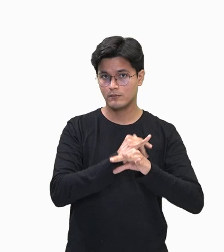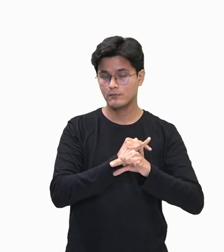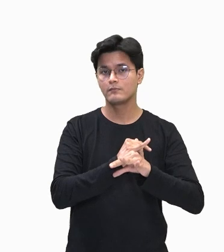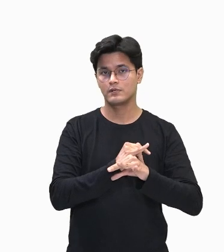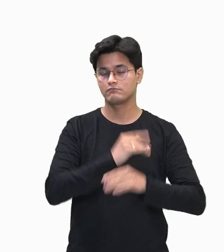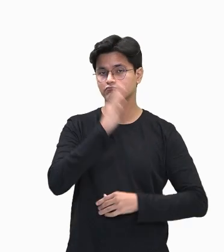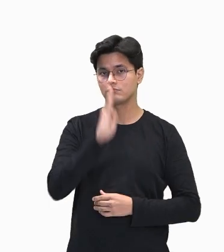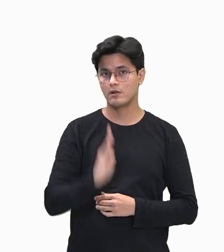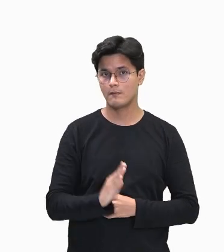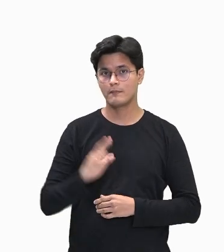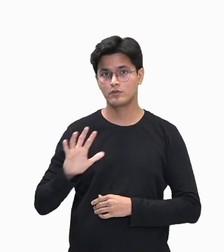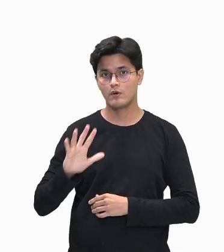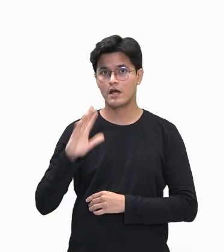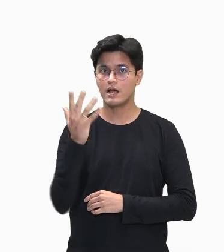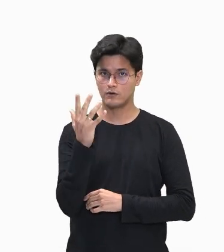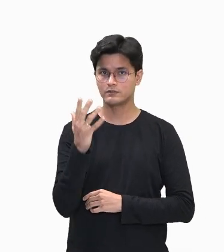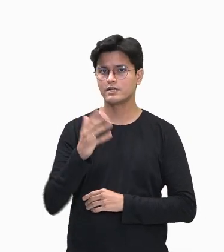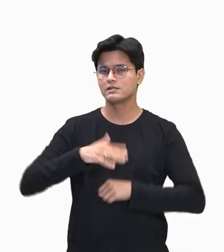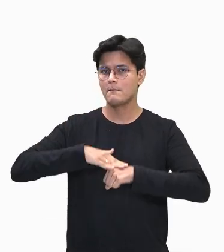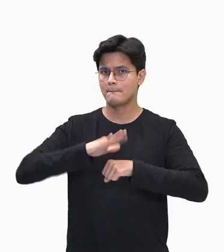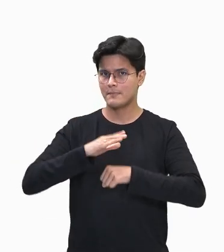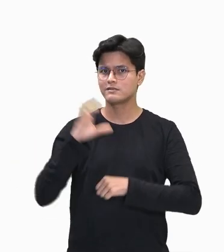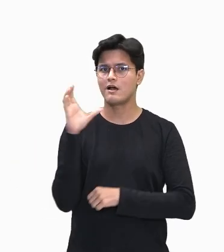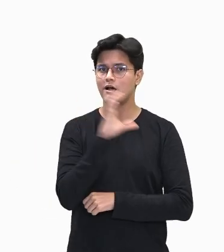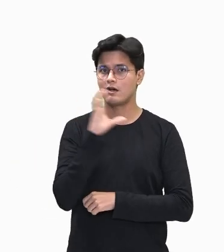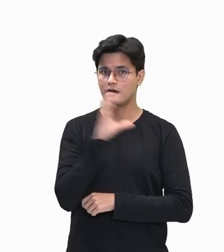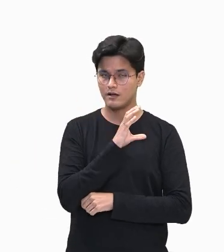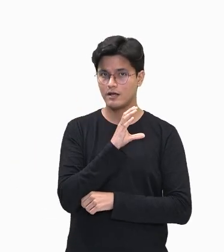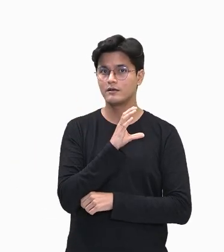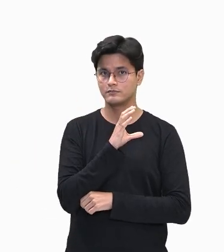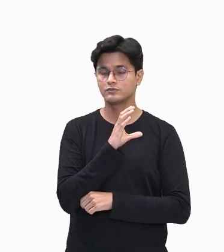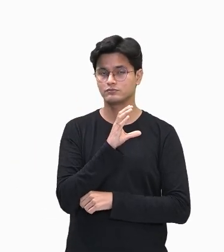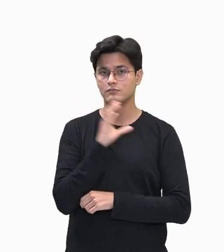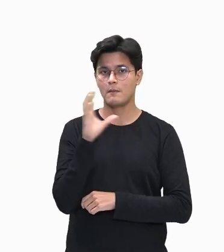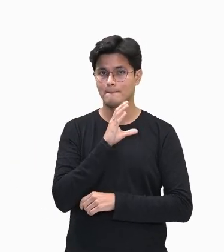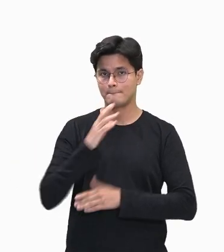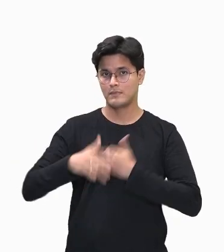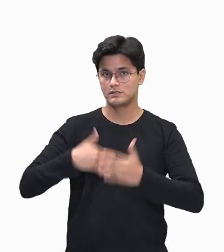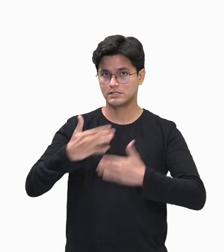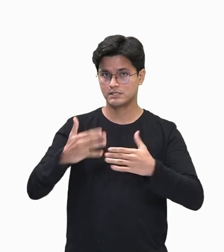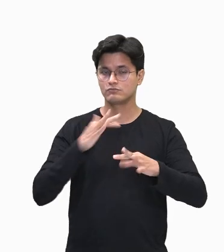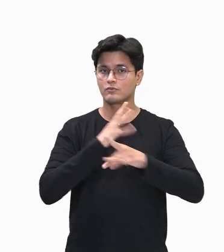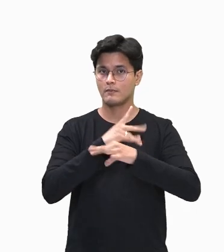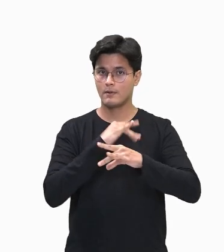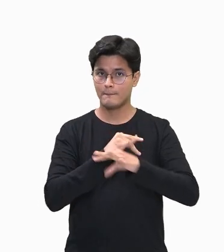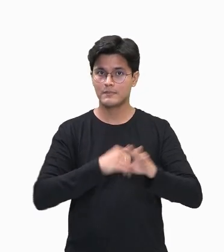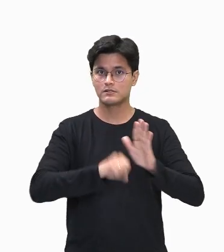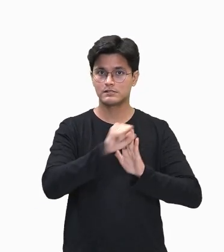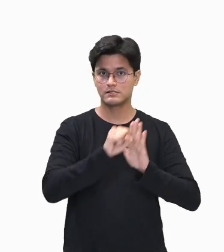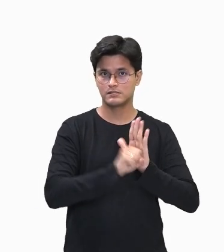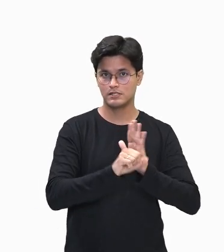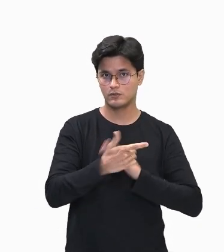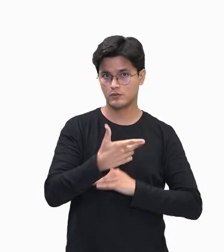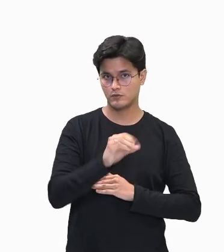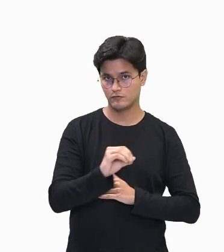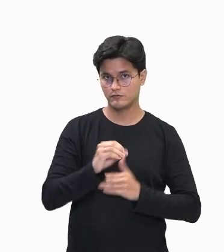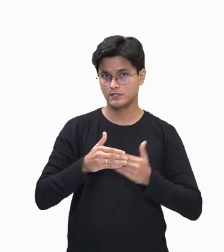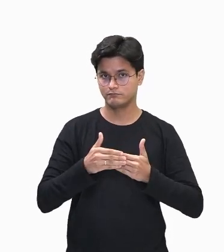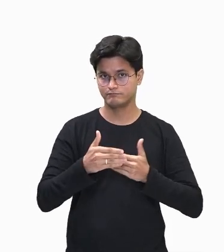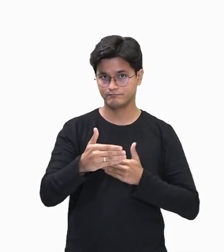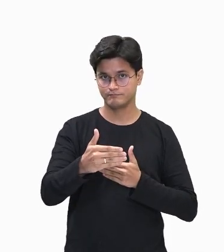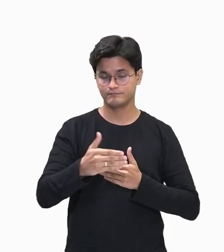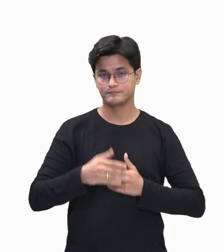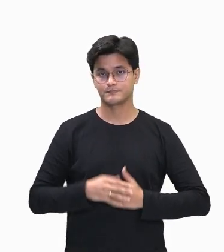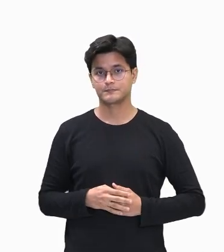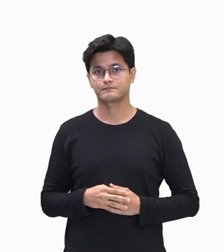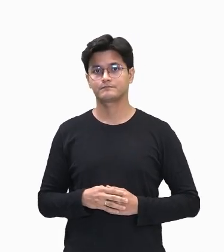ocorre aí de uma forma intensa e acelerada, esse processo de urbanização a partir do século XX, E aí